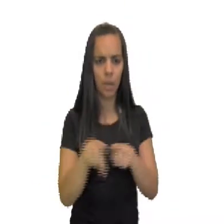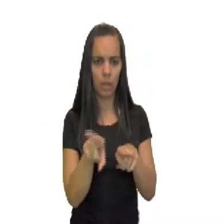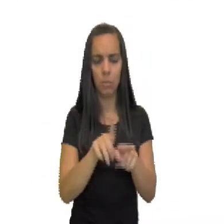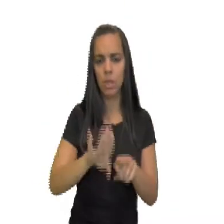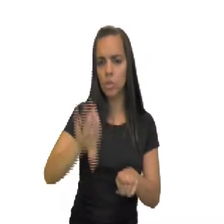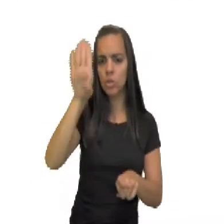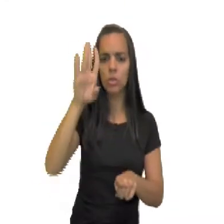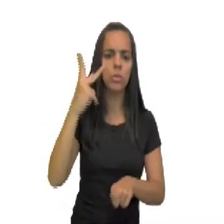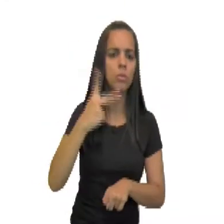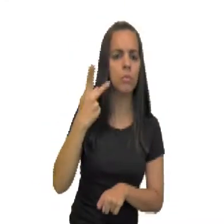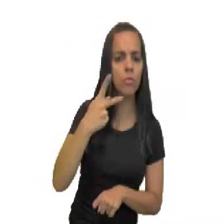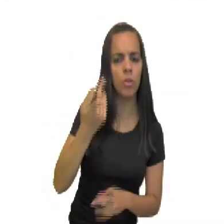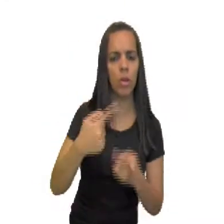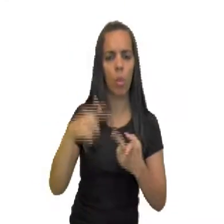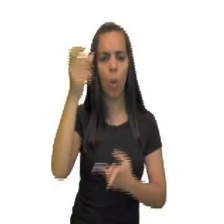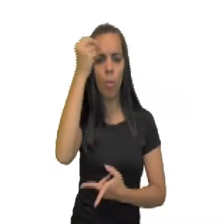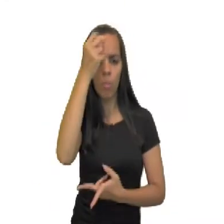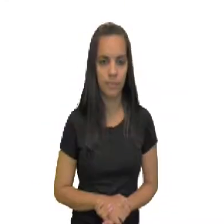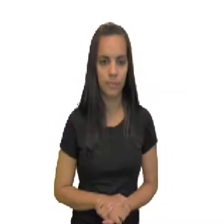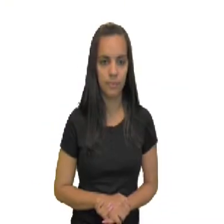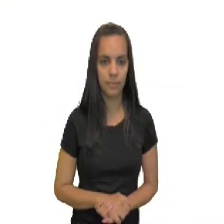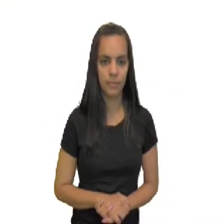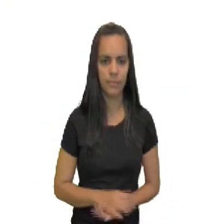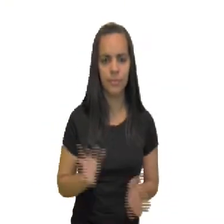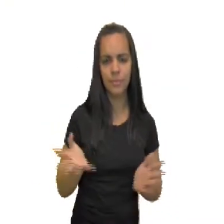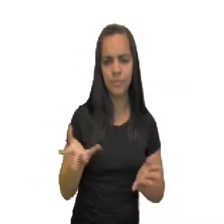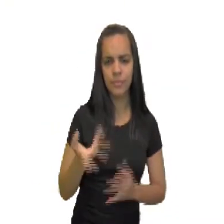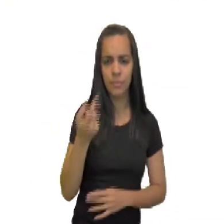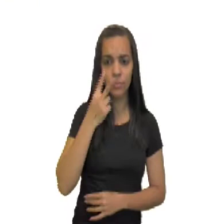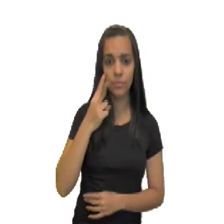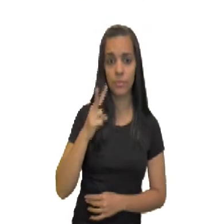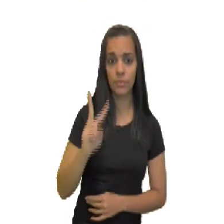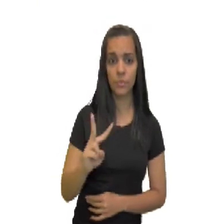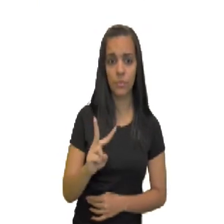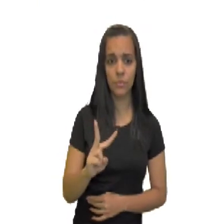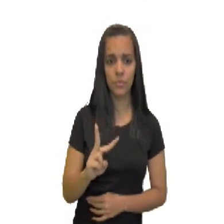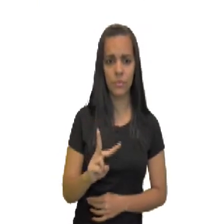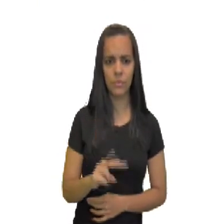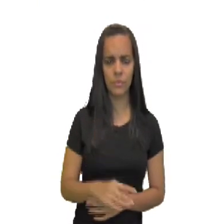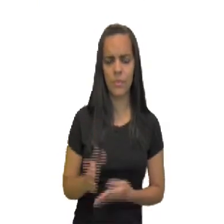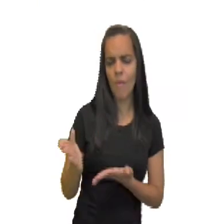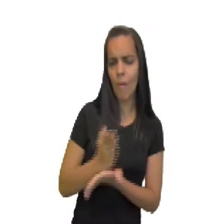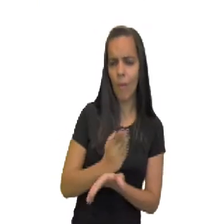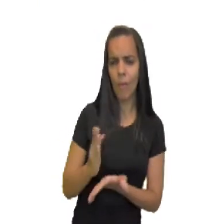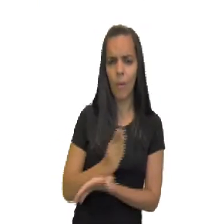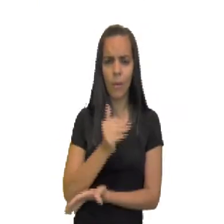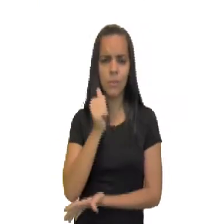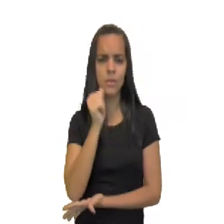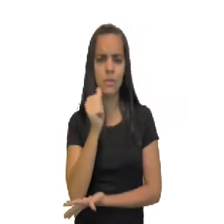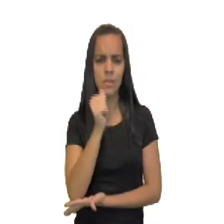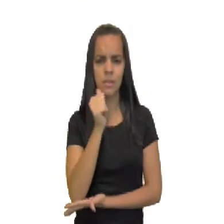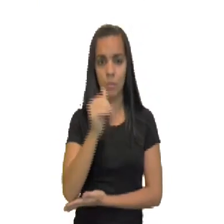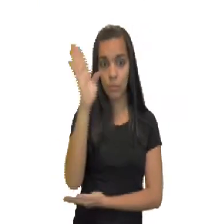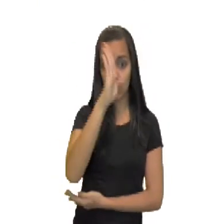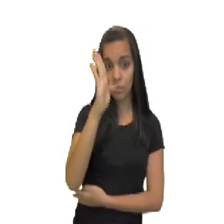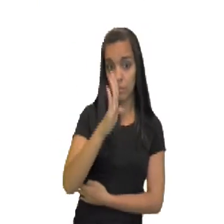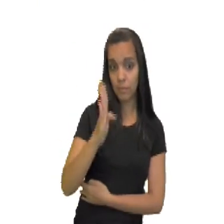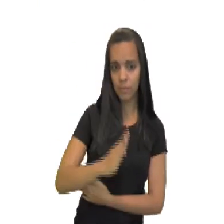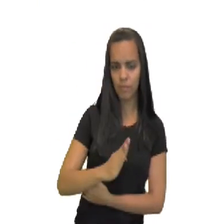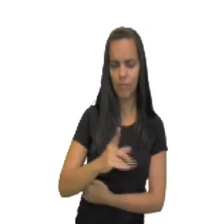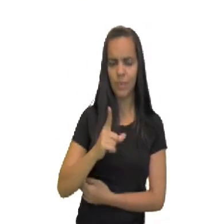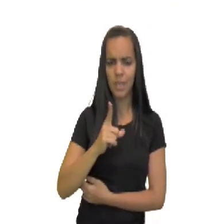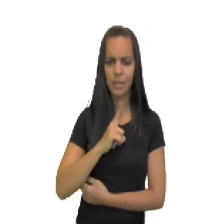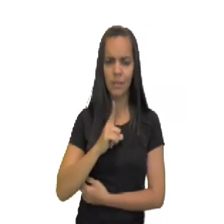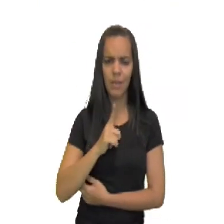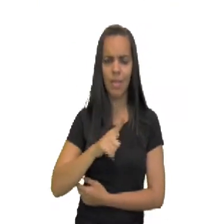têm que preencherem uma cota. Agora vamos ver algumas mulheres brasileiras que